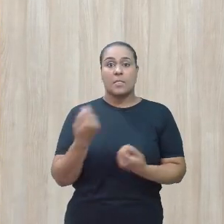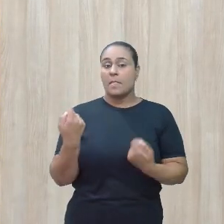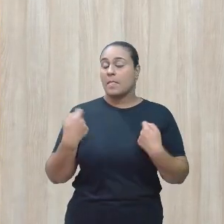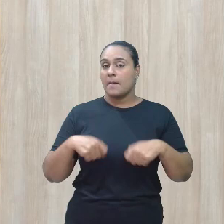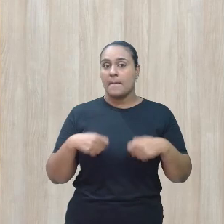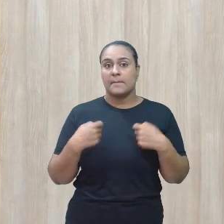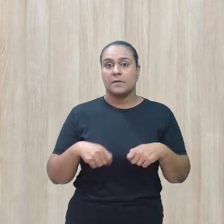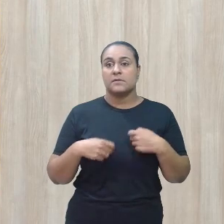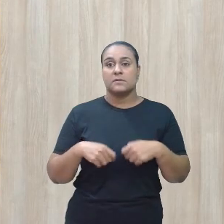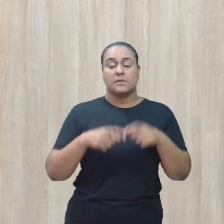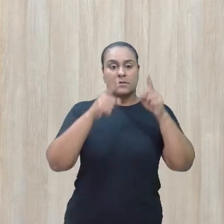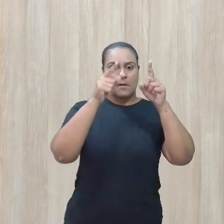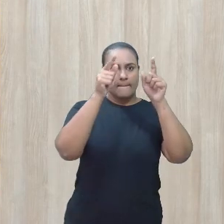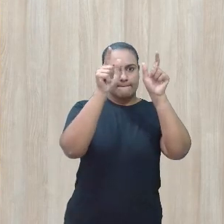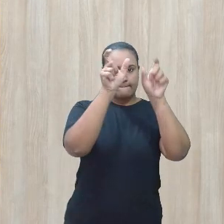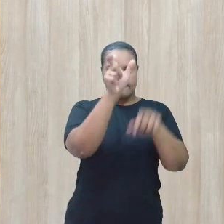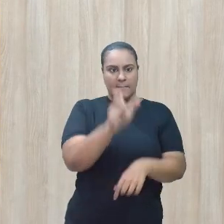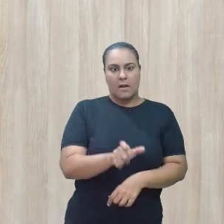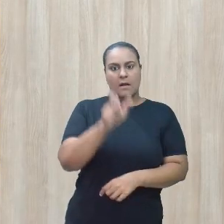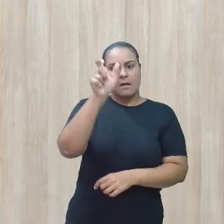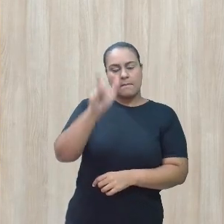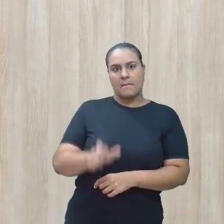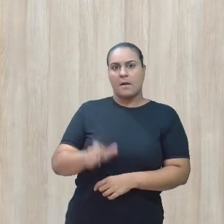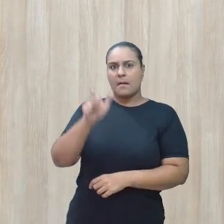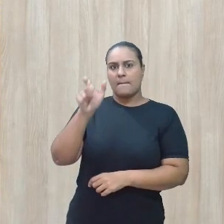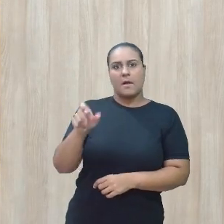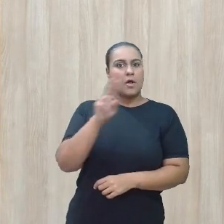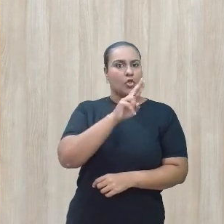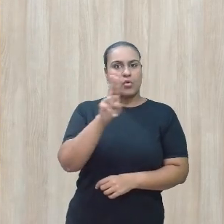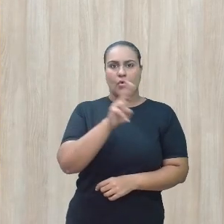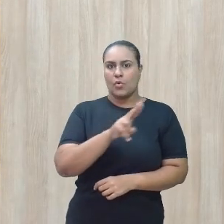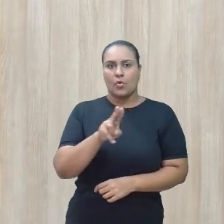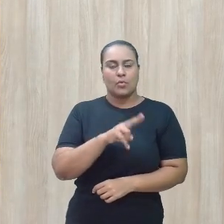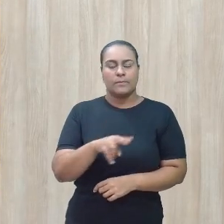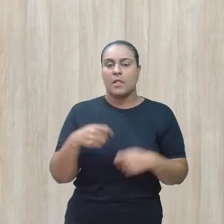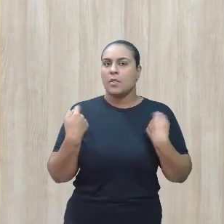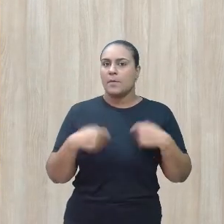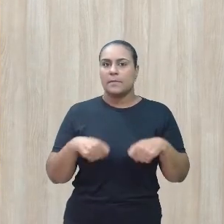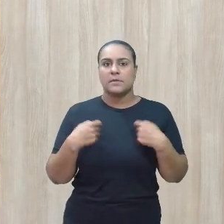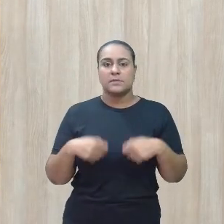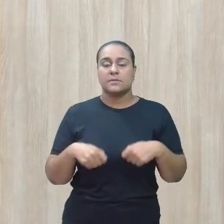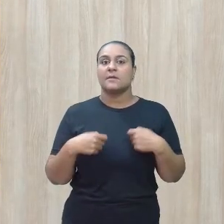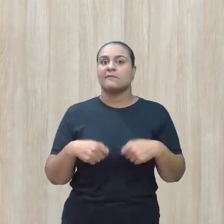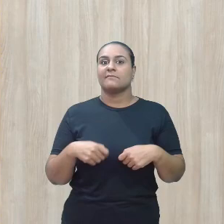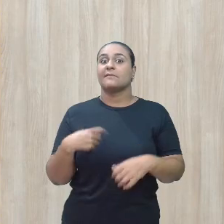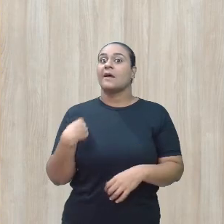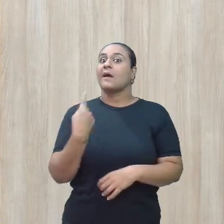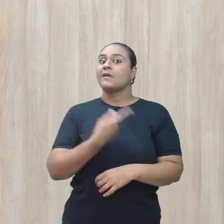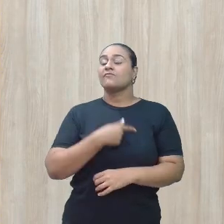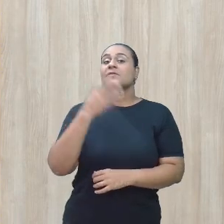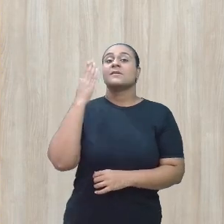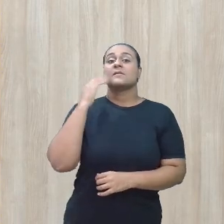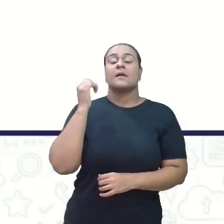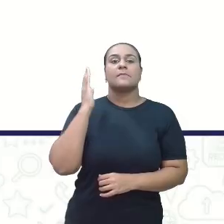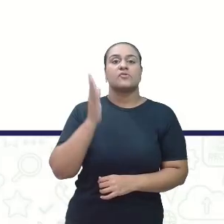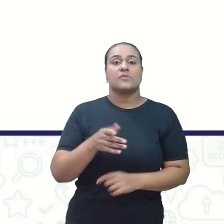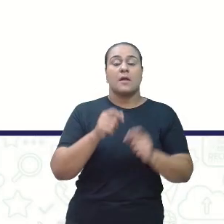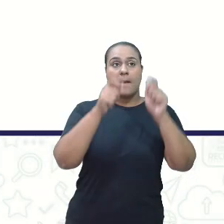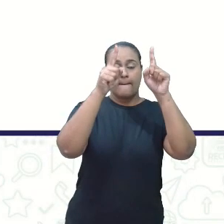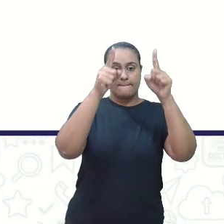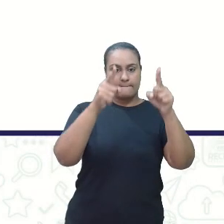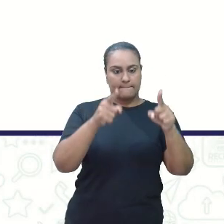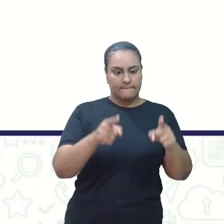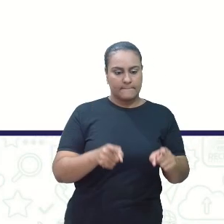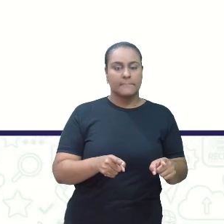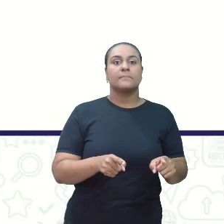nomear as colunas. Intuitivamente, por conhecer o meio que a gente está trabalhando, a gente já sabe que a primeira coluna